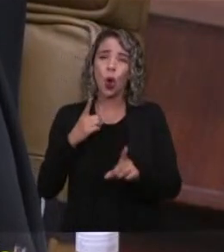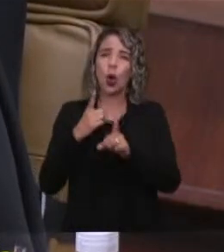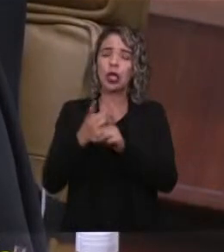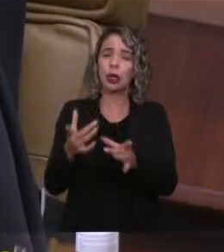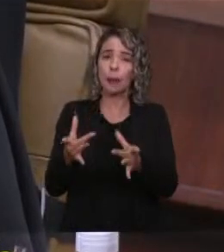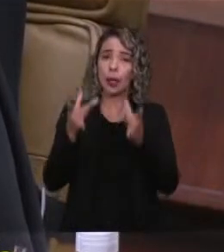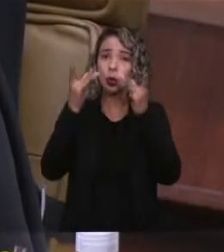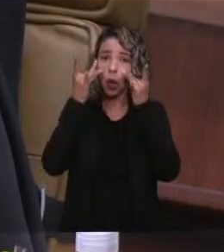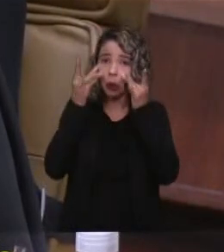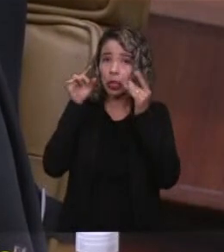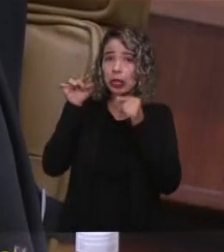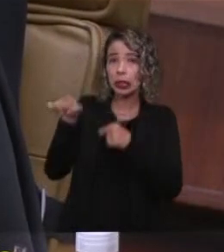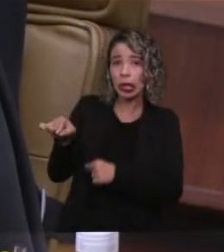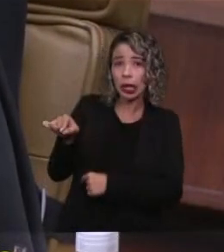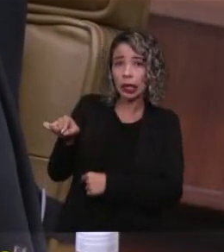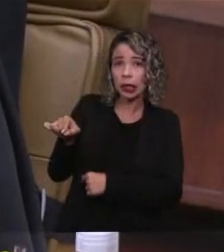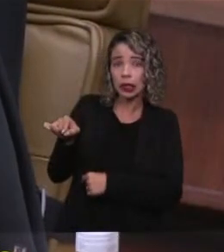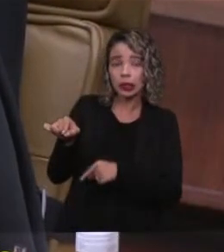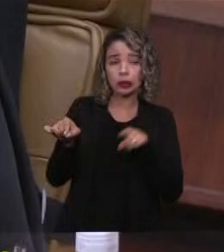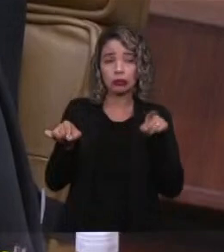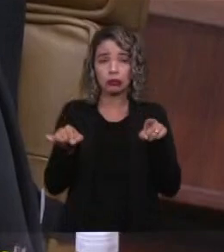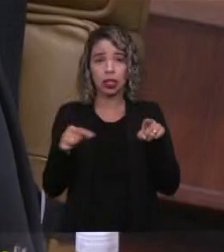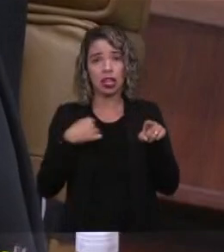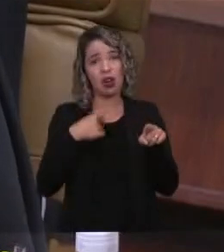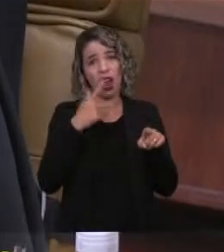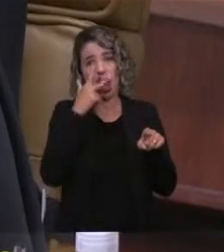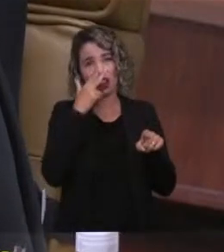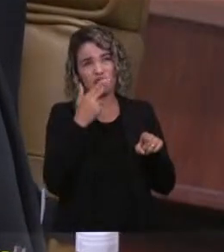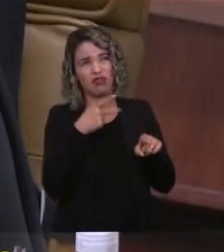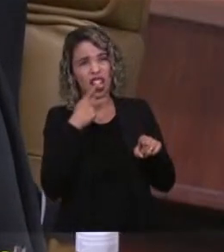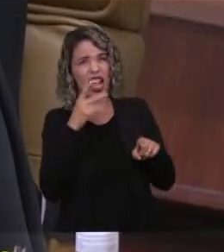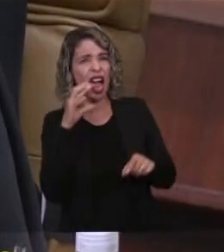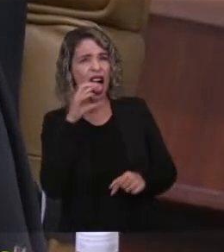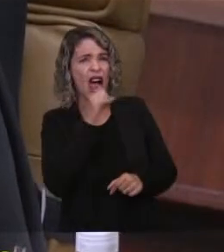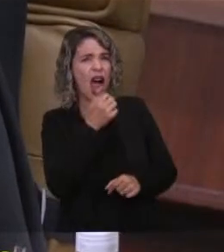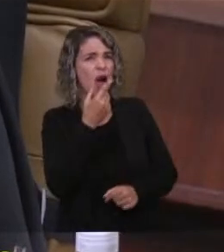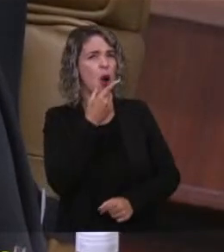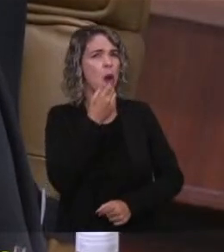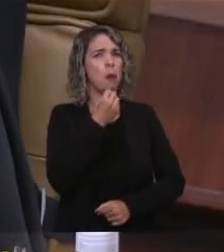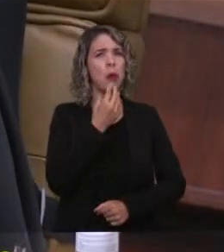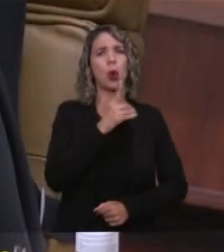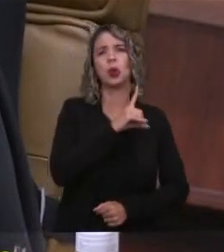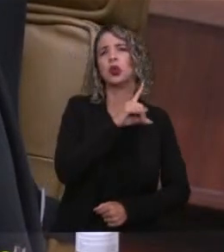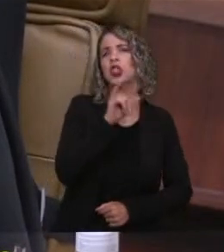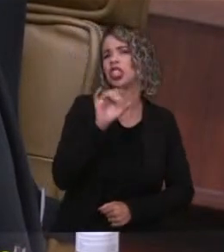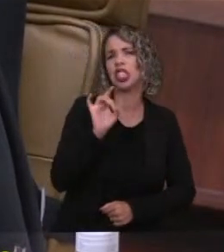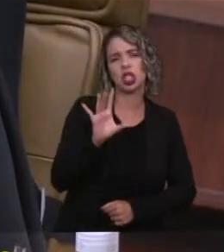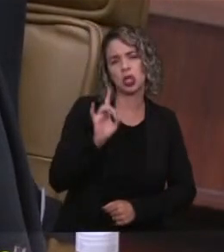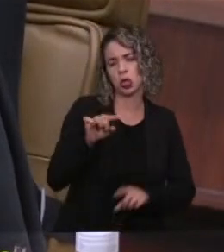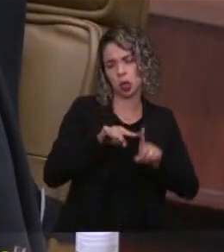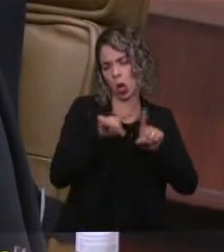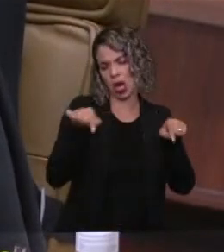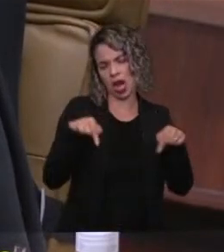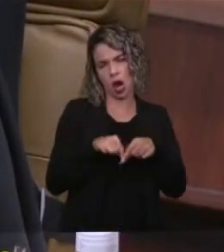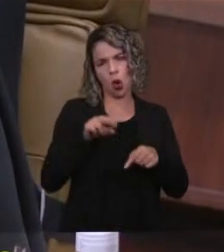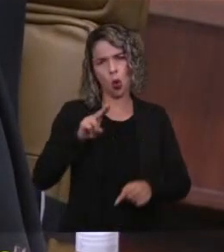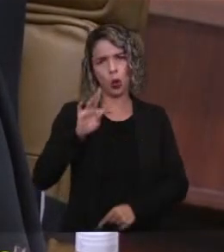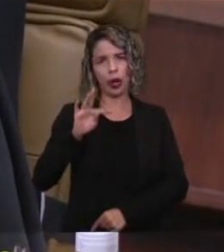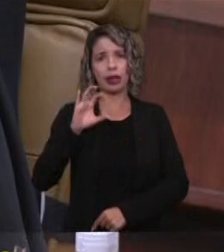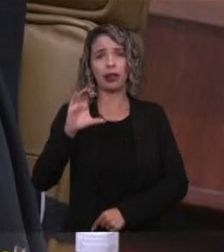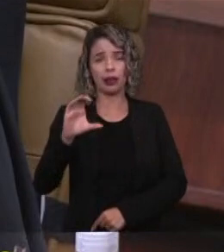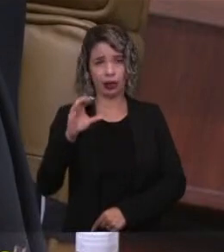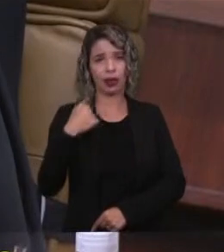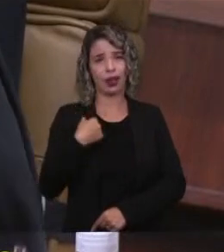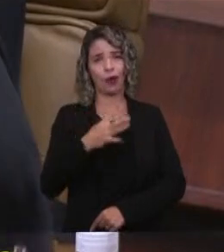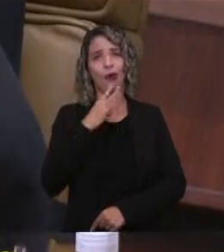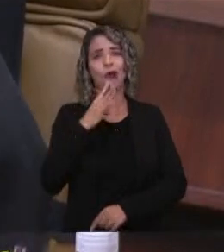trocado 2. Devo ter falado bom dia com ele alguma vez que ele estava lá no escritório da UTC que fui